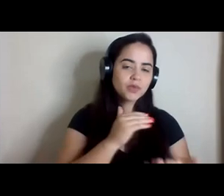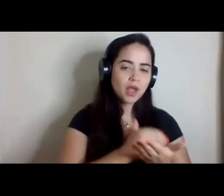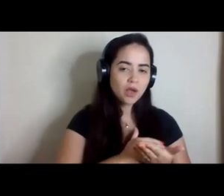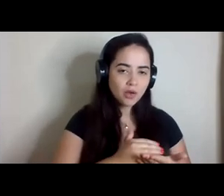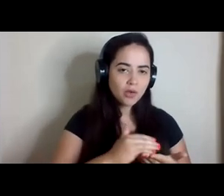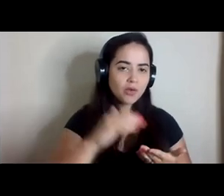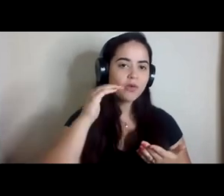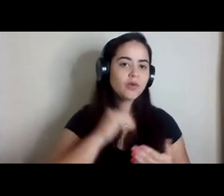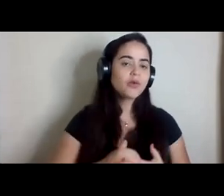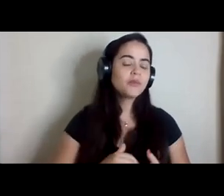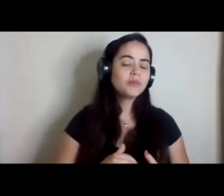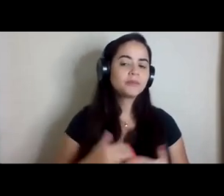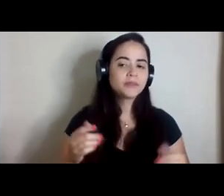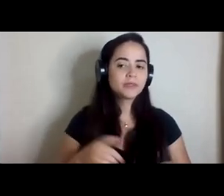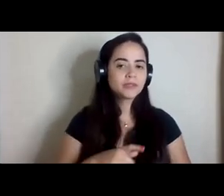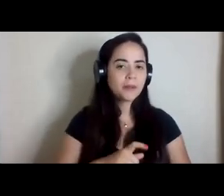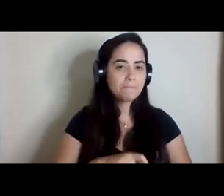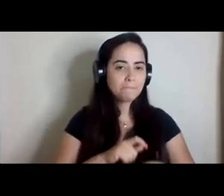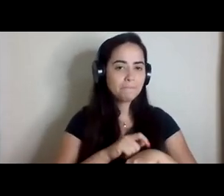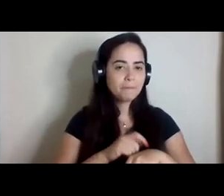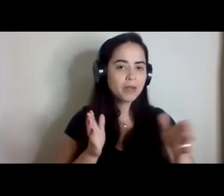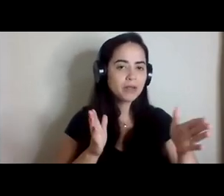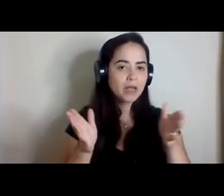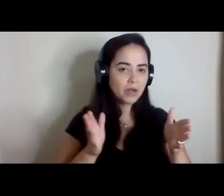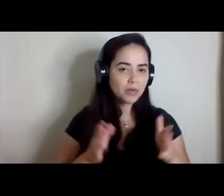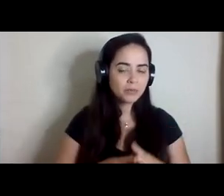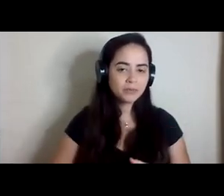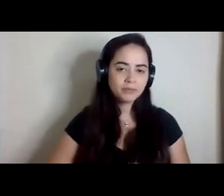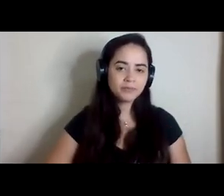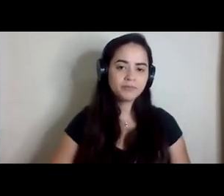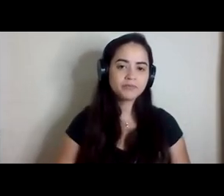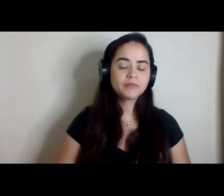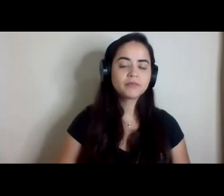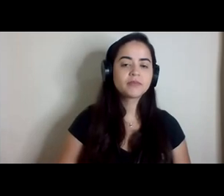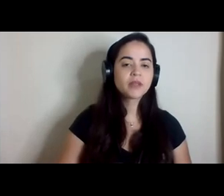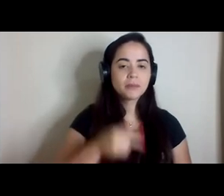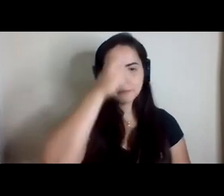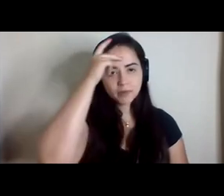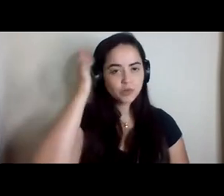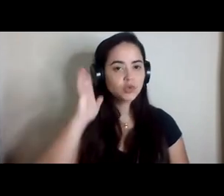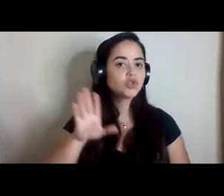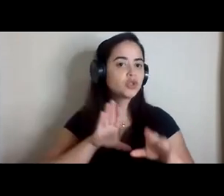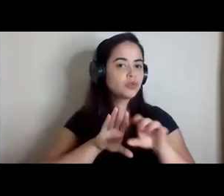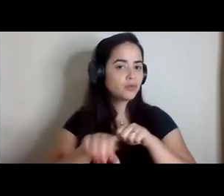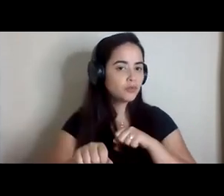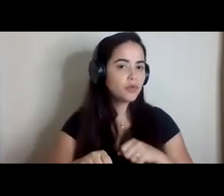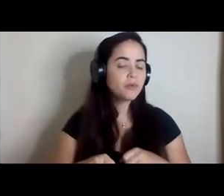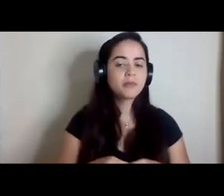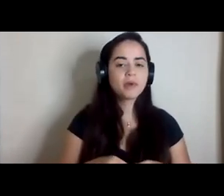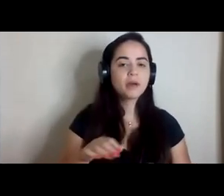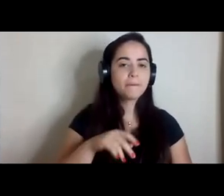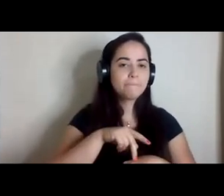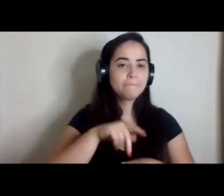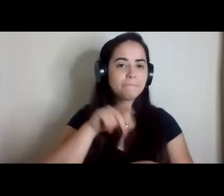dentro do simpósio, aqueles que são já considerados egressos do programa de pós-graduação em Educação Profissional